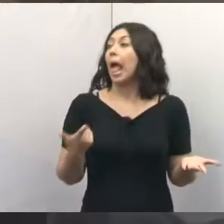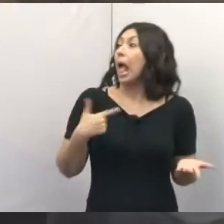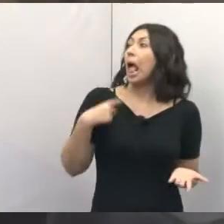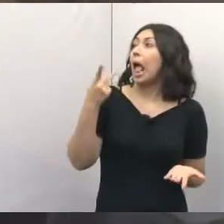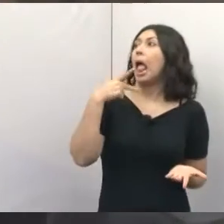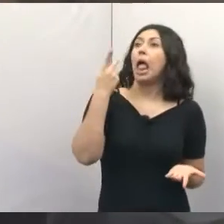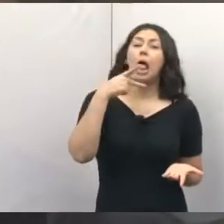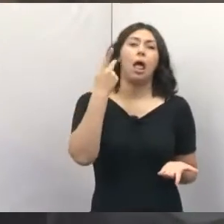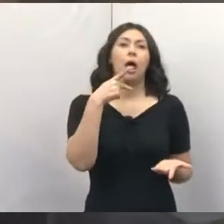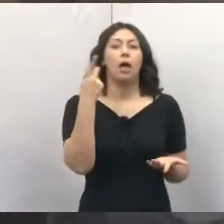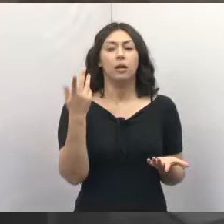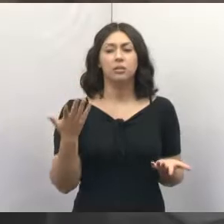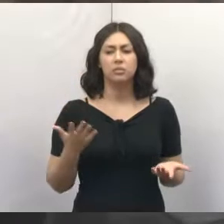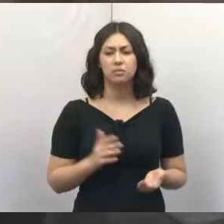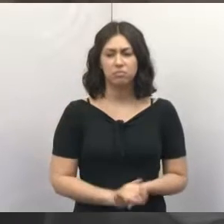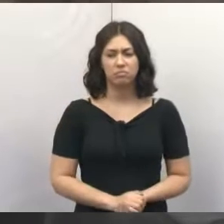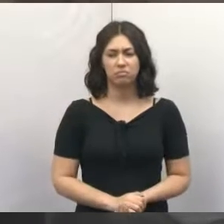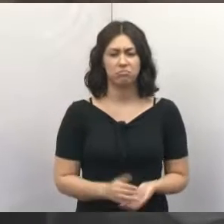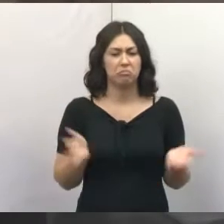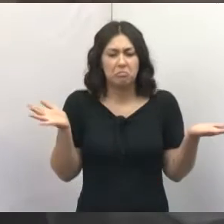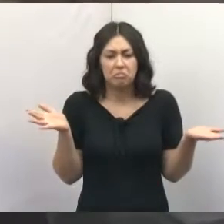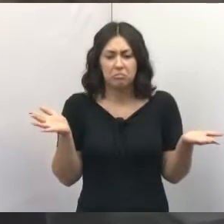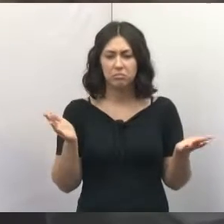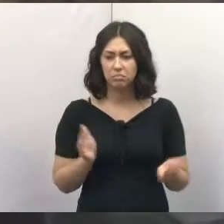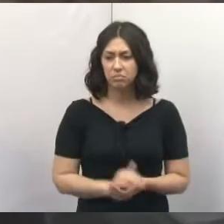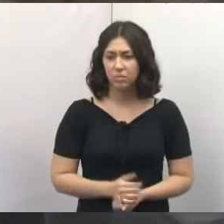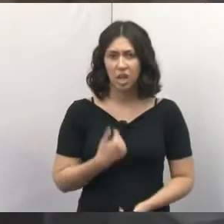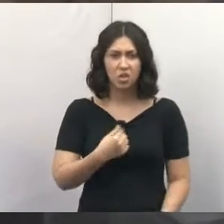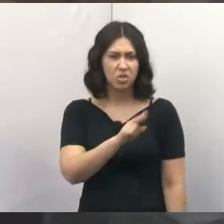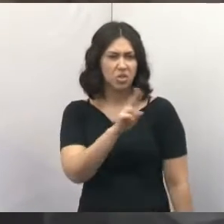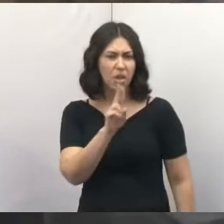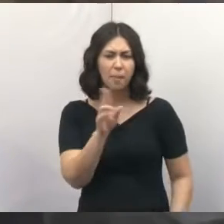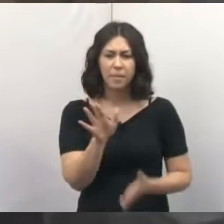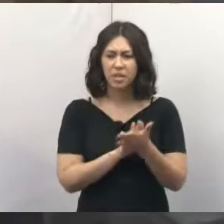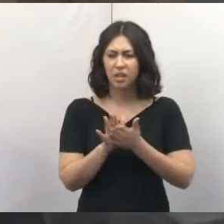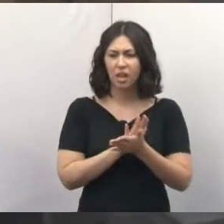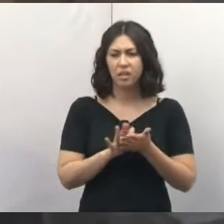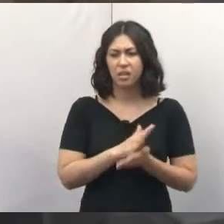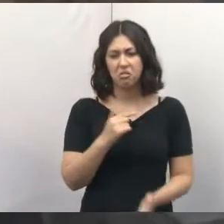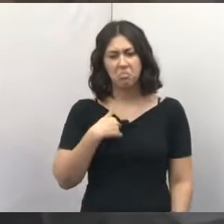aí, eu não posso, eu não soltei nome de ninguém, nem vou